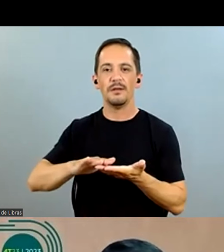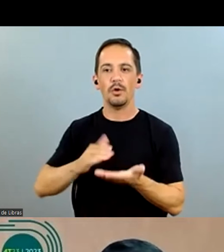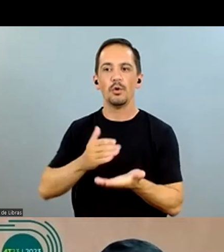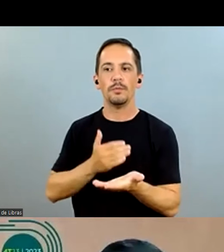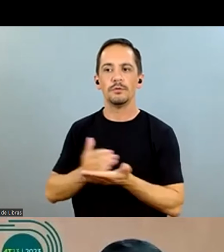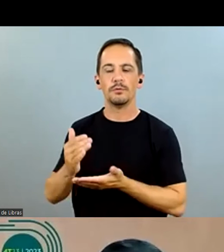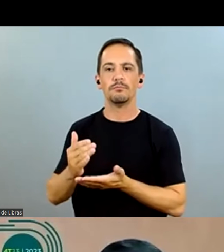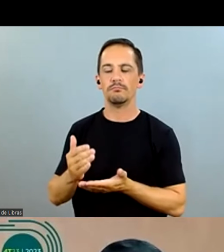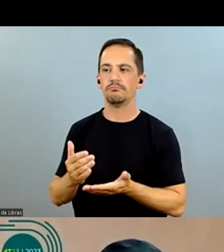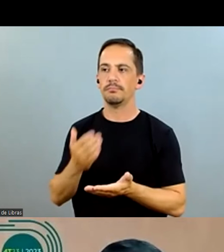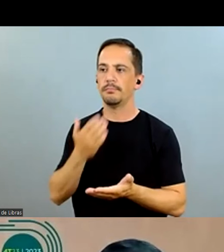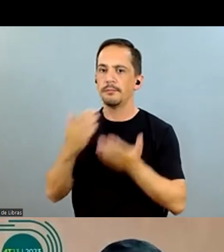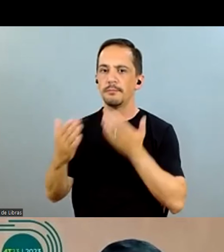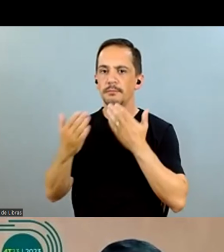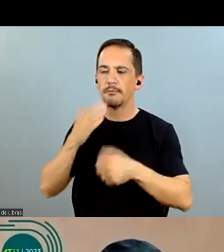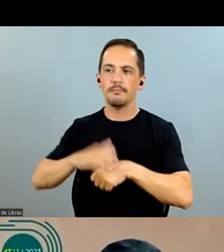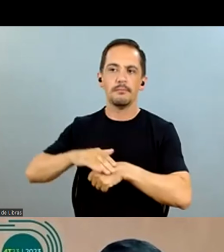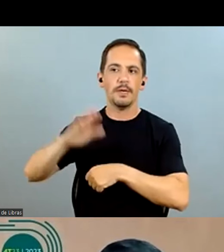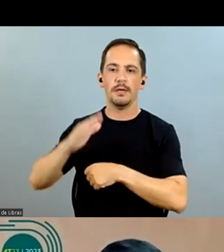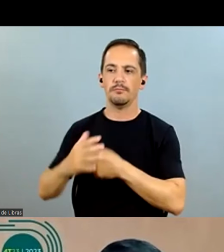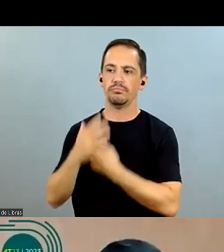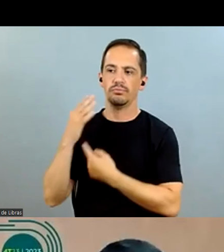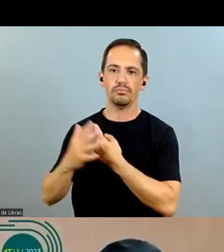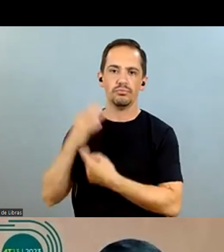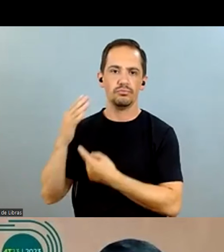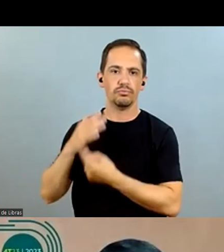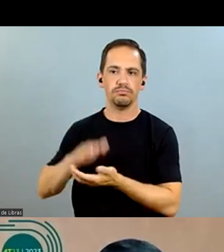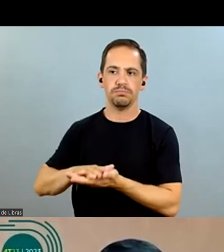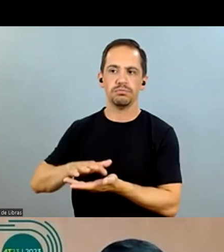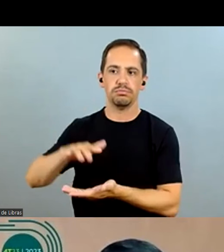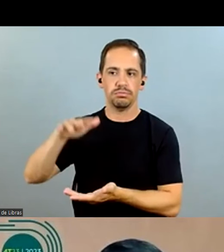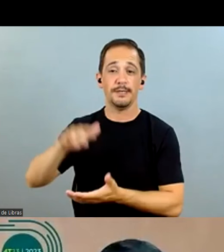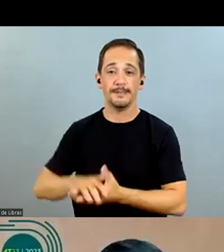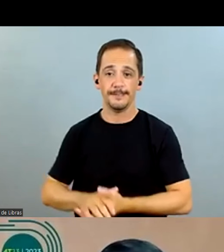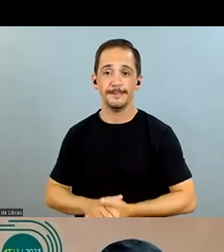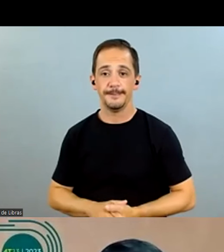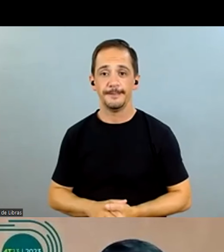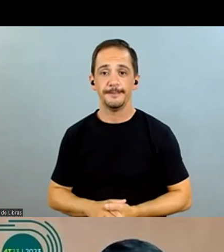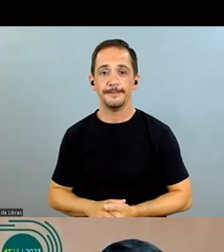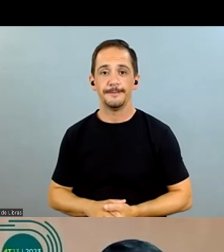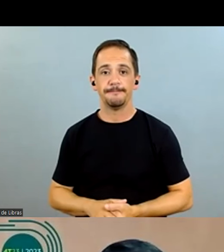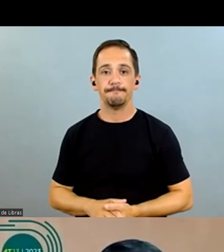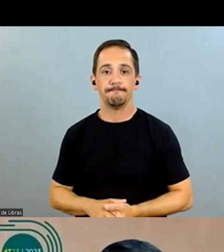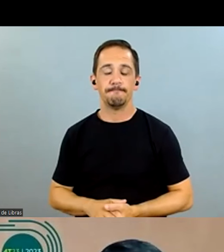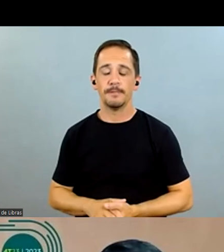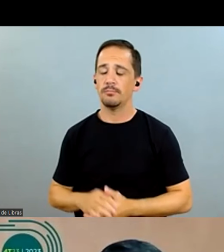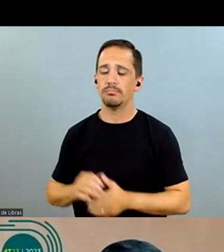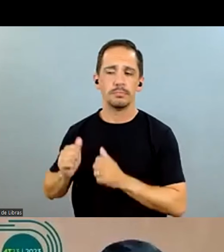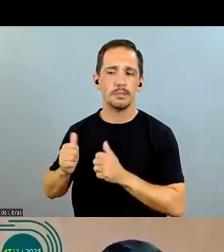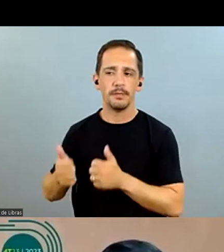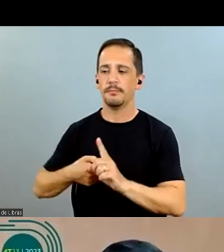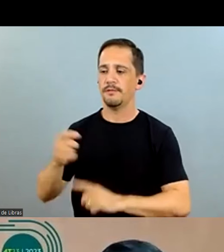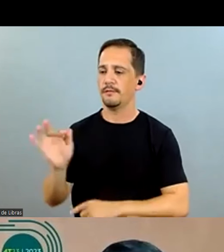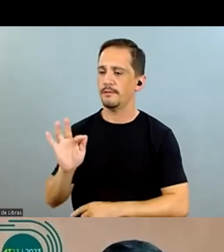um indicador aqui antecedente da da atividade Econômica né Eh vindo muito bem em fevereiro também vindo muito